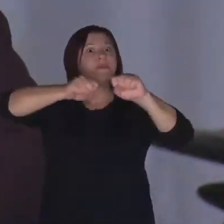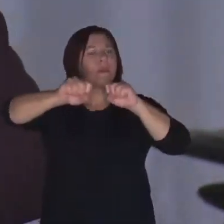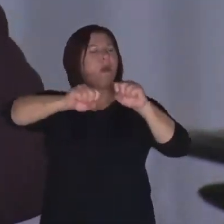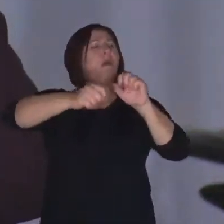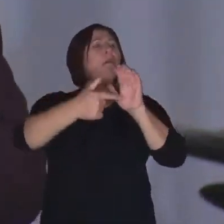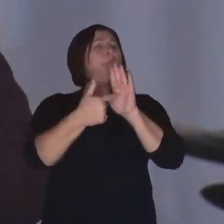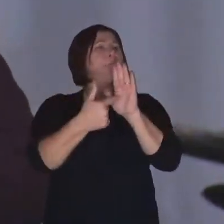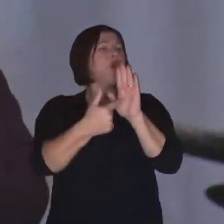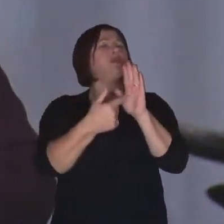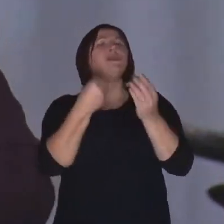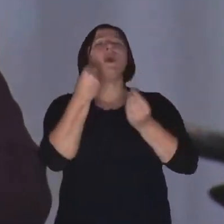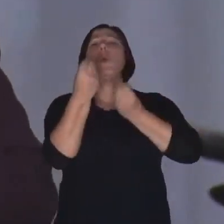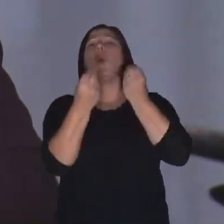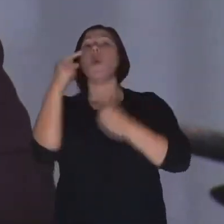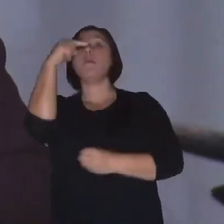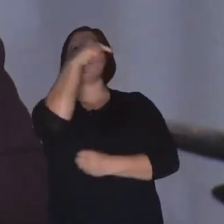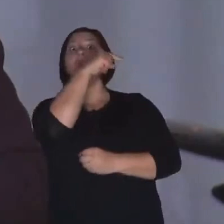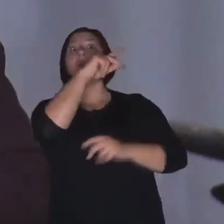dos nossos queridos hebreus.